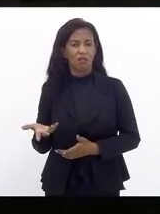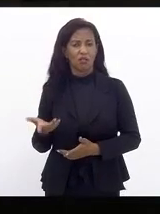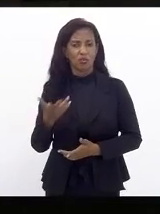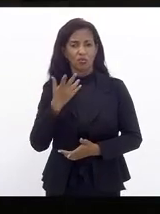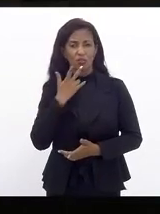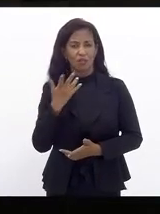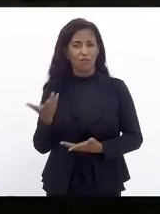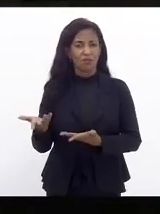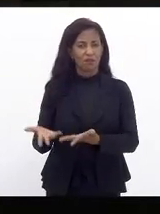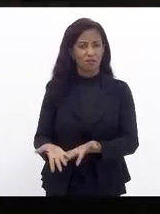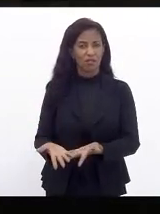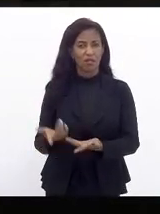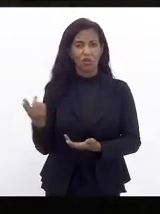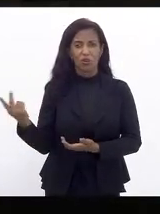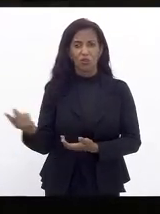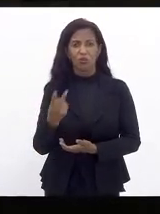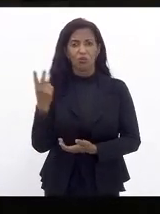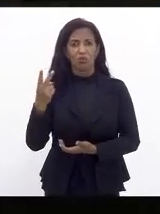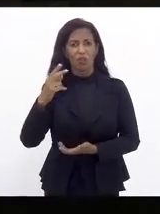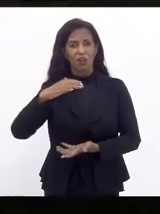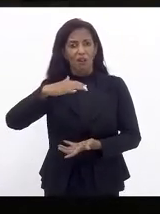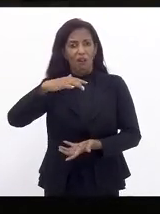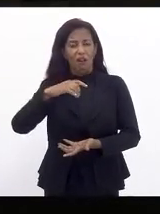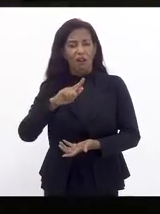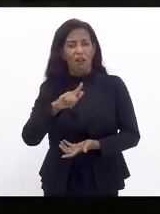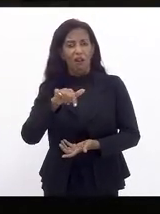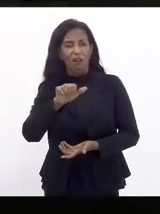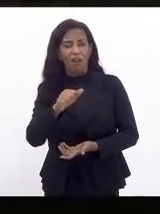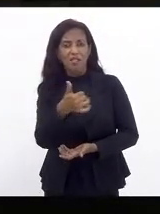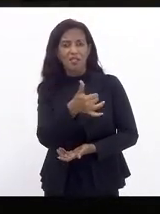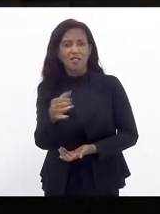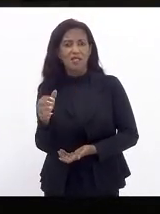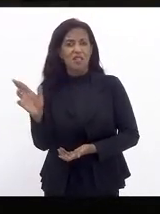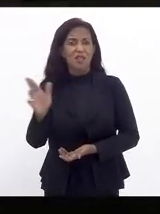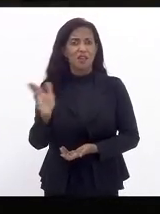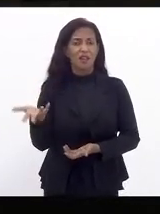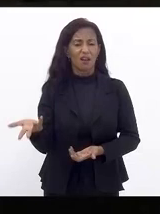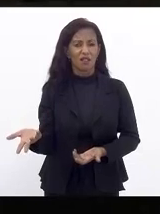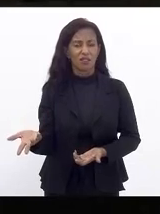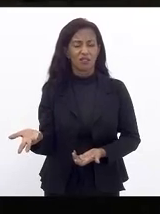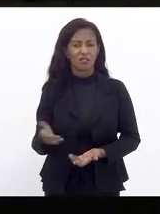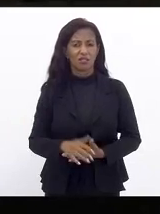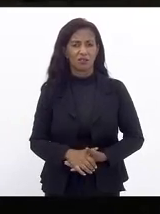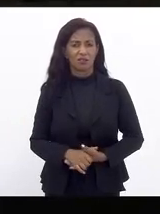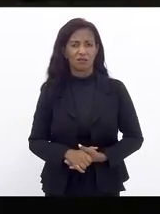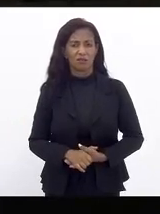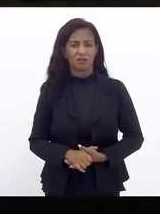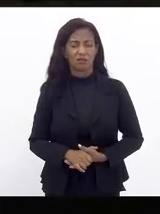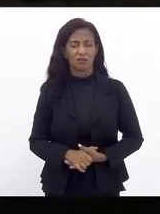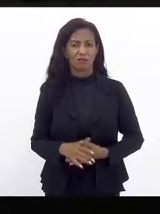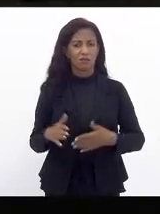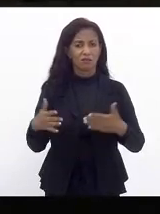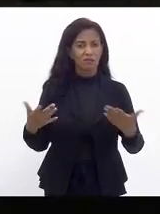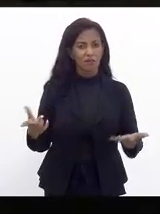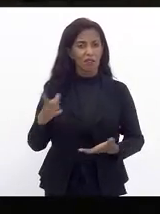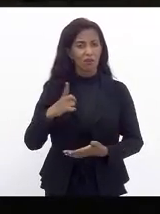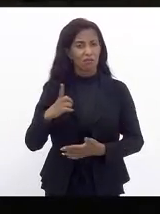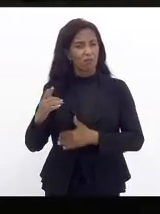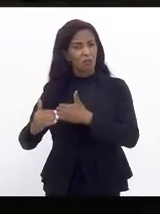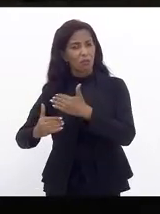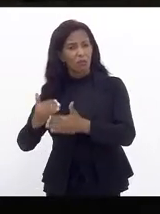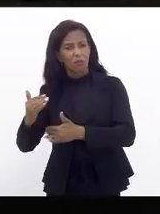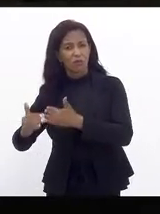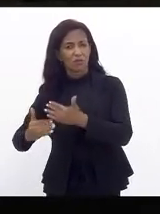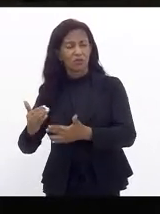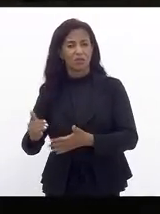falando aqui do preço do gás de cozinha, R$ 100,00, senhora deputada. Então, tem um